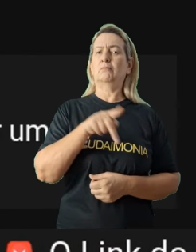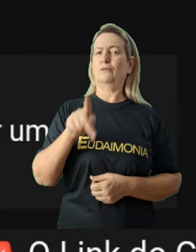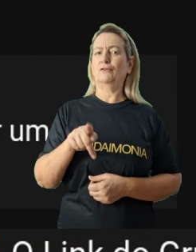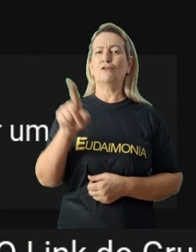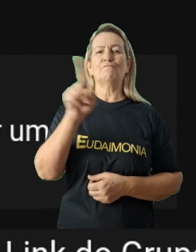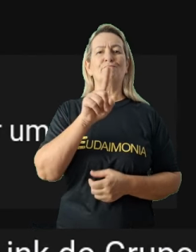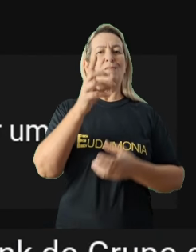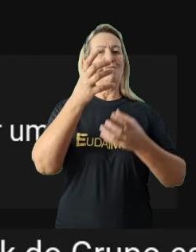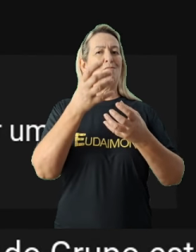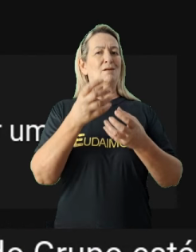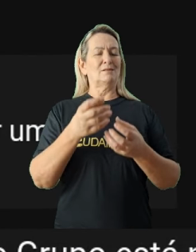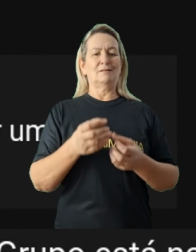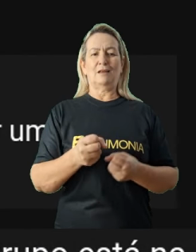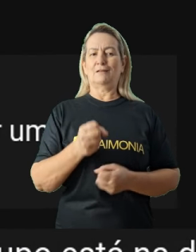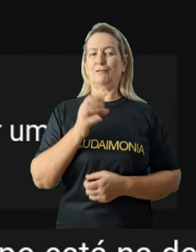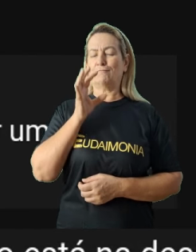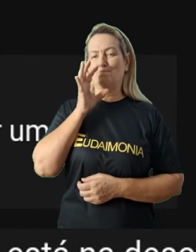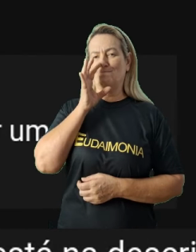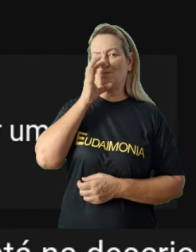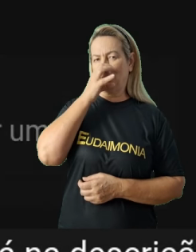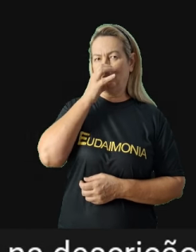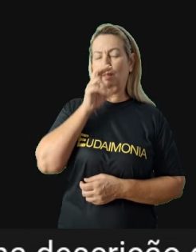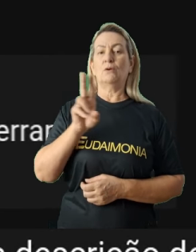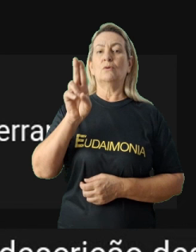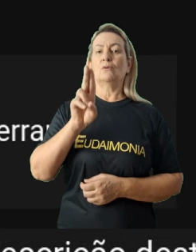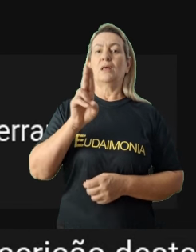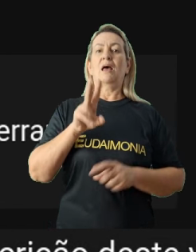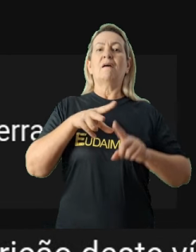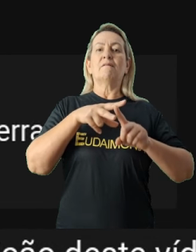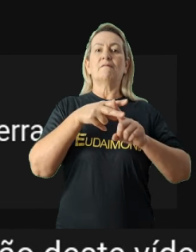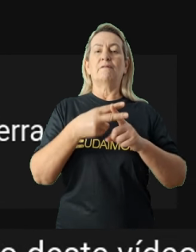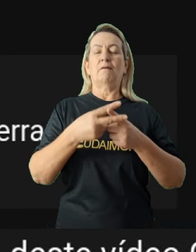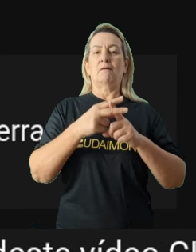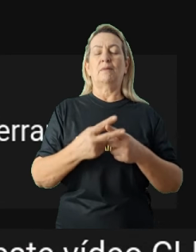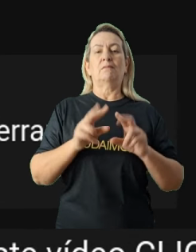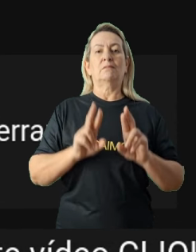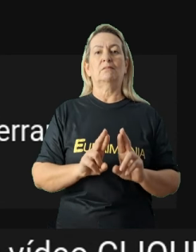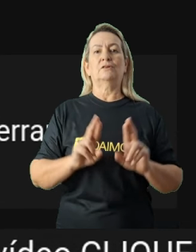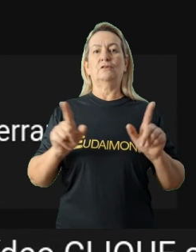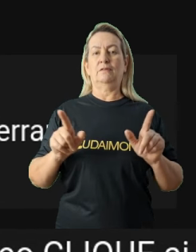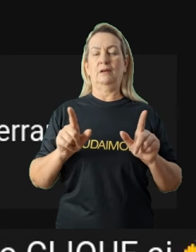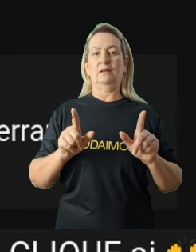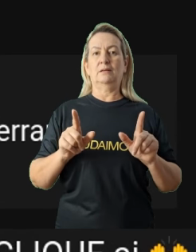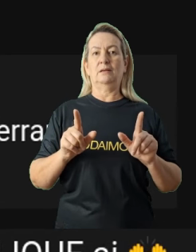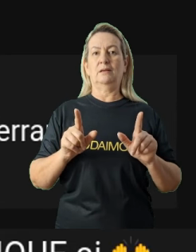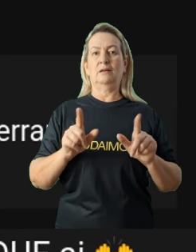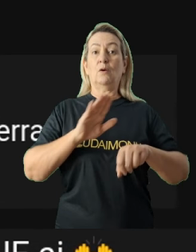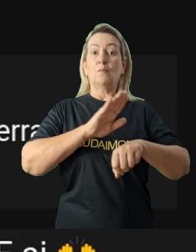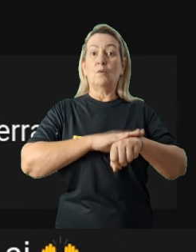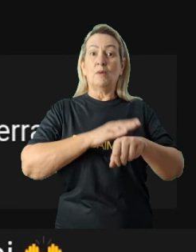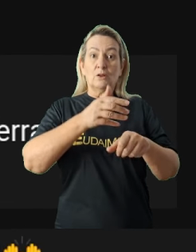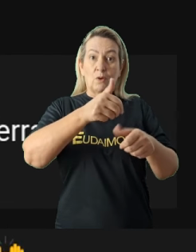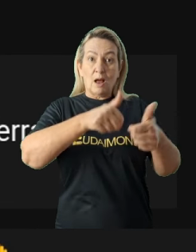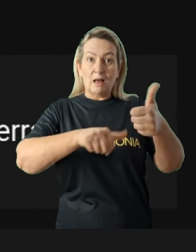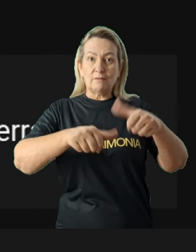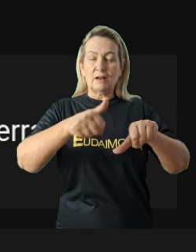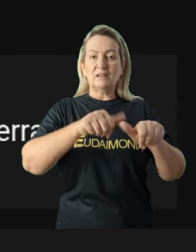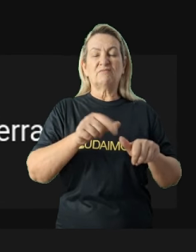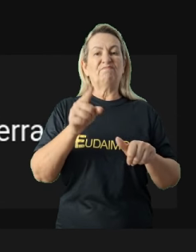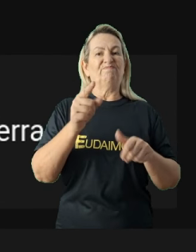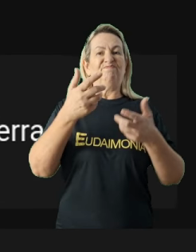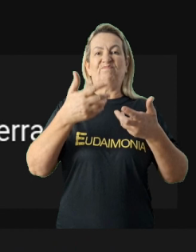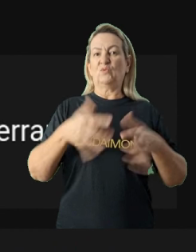que os professores ainda têm uma resistência quanto ao uso de ferramentas diferenciadas para